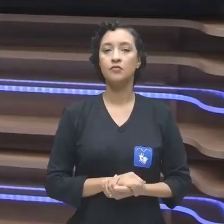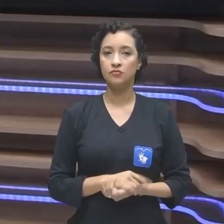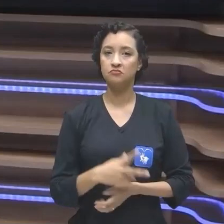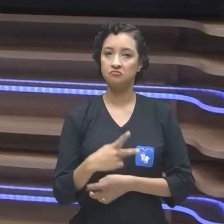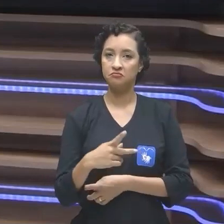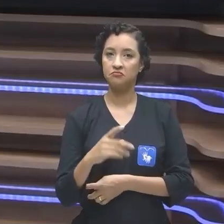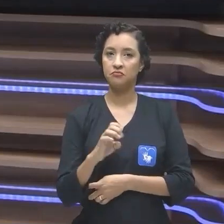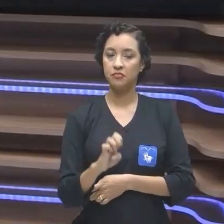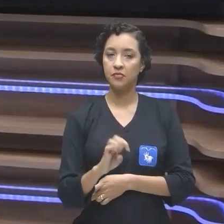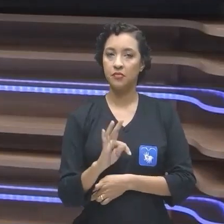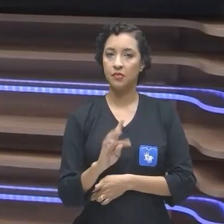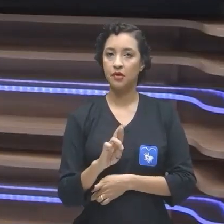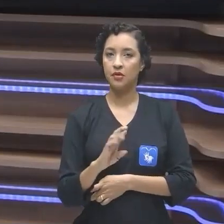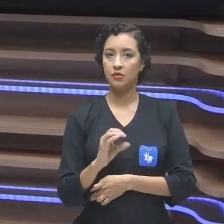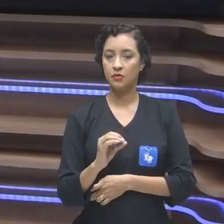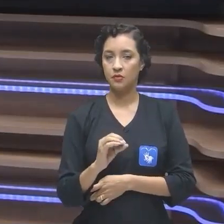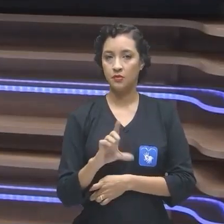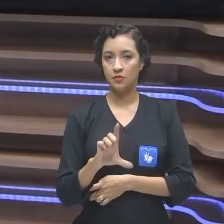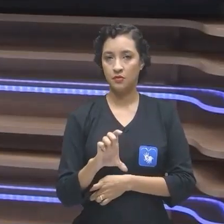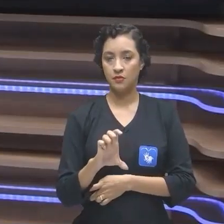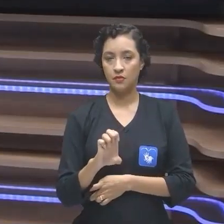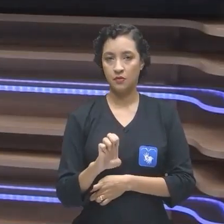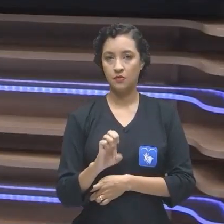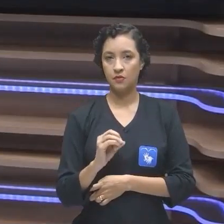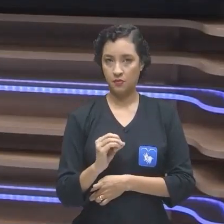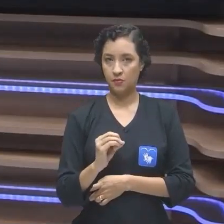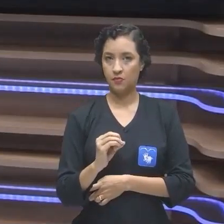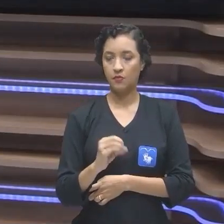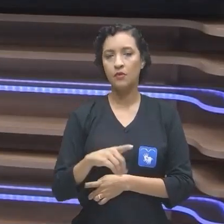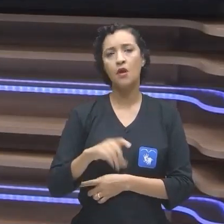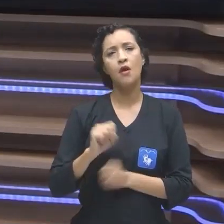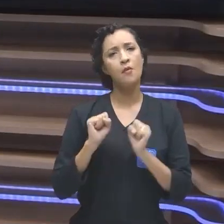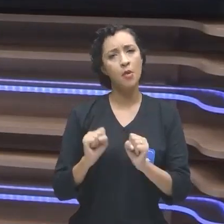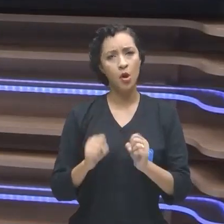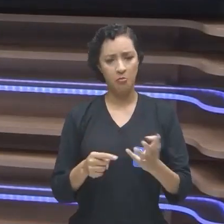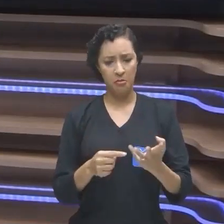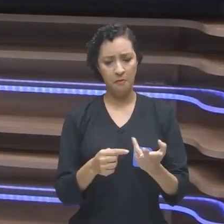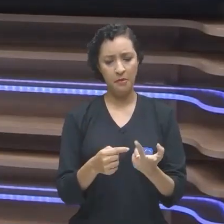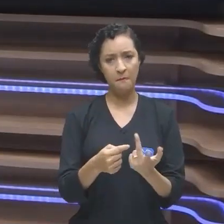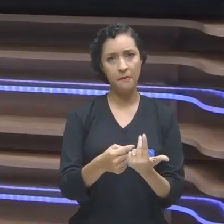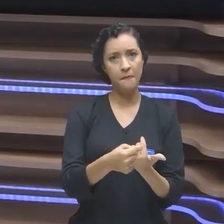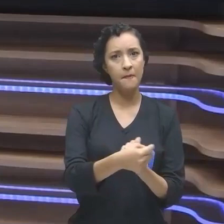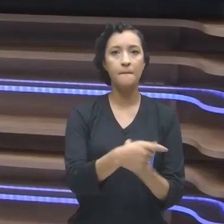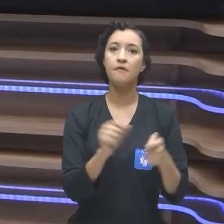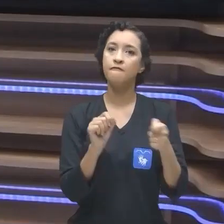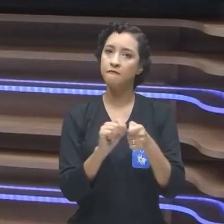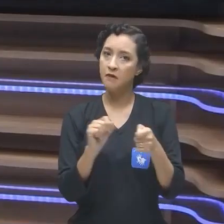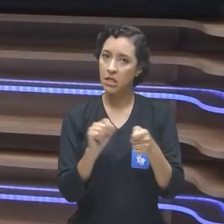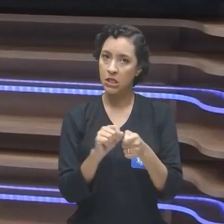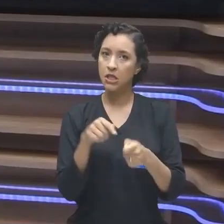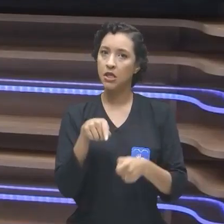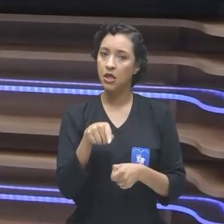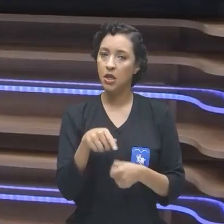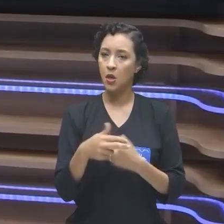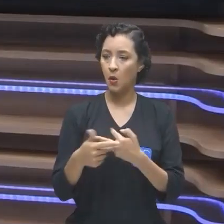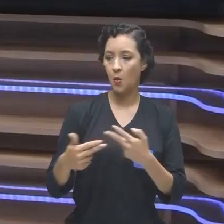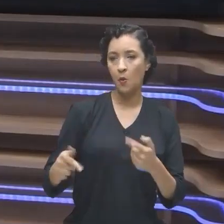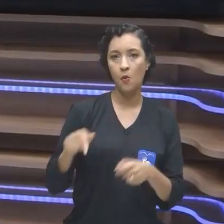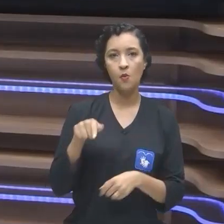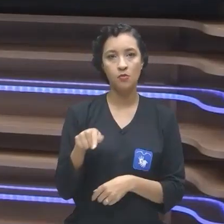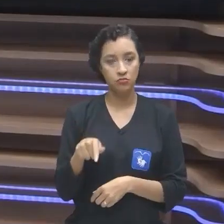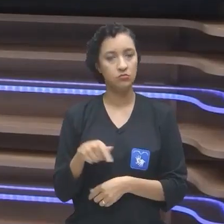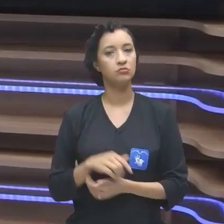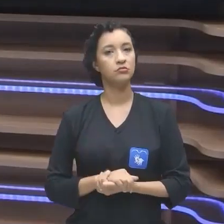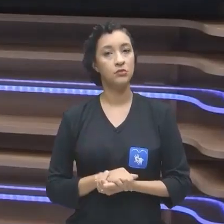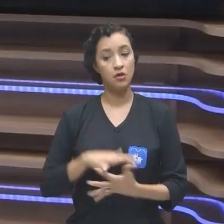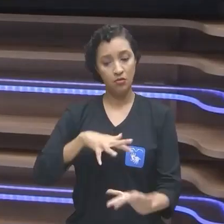petróleo. E nós temos muitas formas de utilizar, de explorar os recursos naturais que o nosso planeta nos